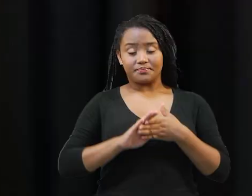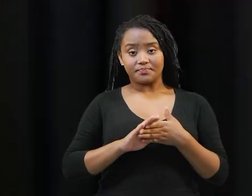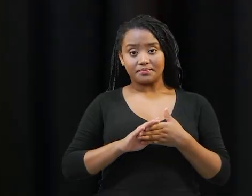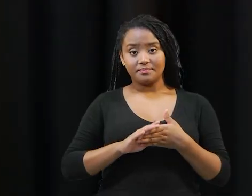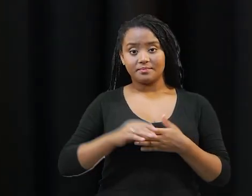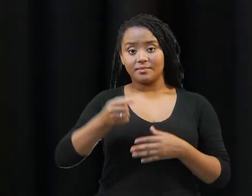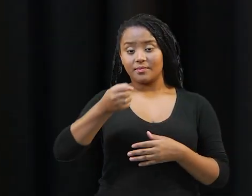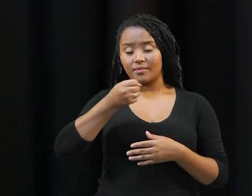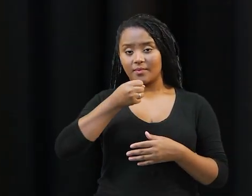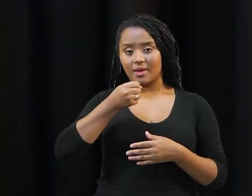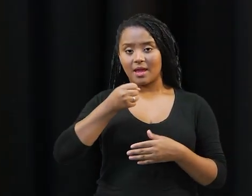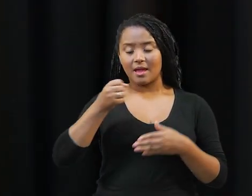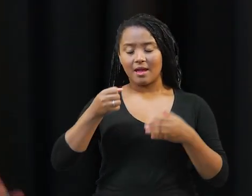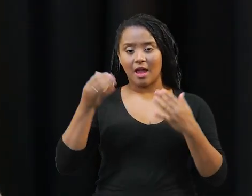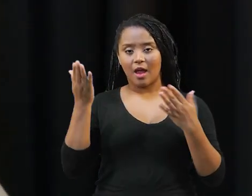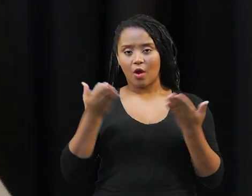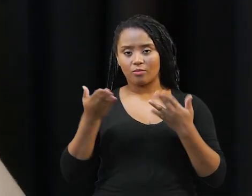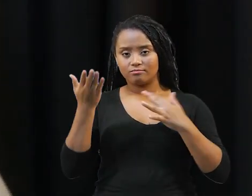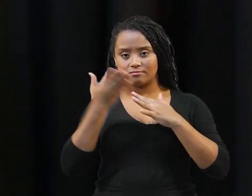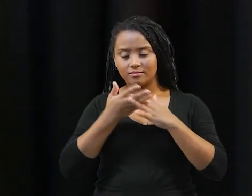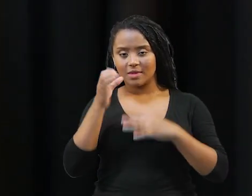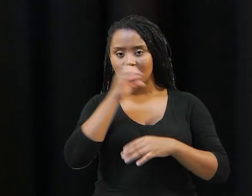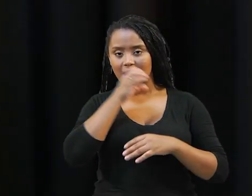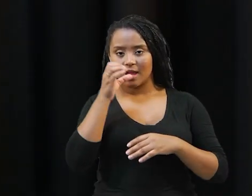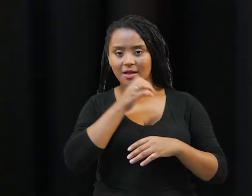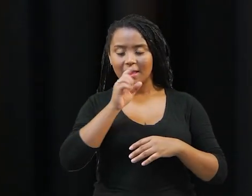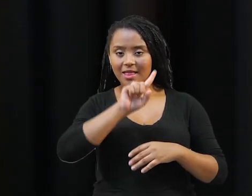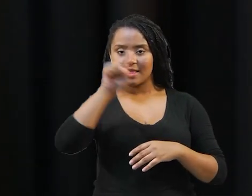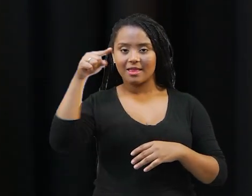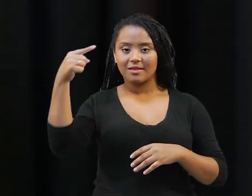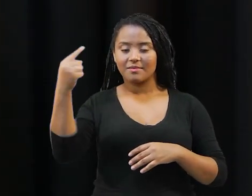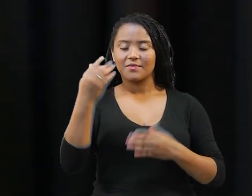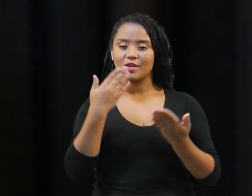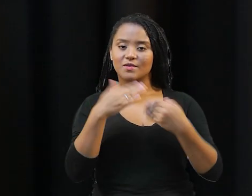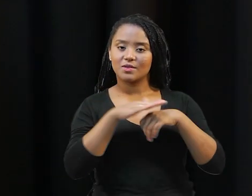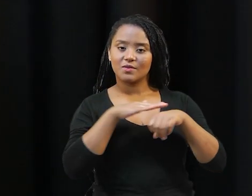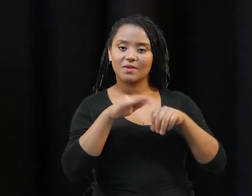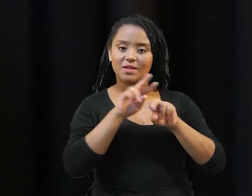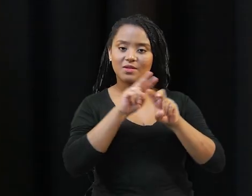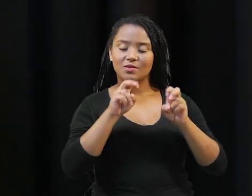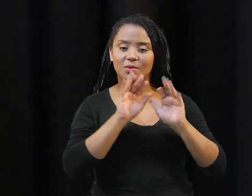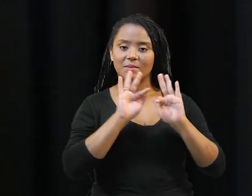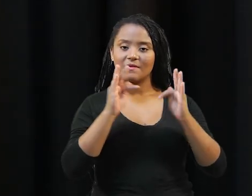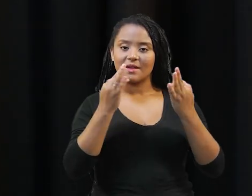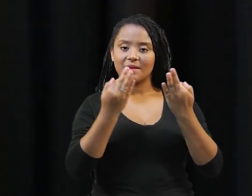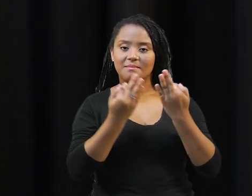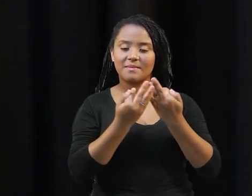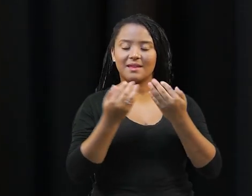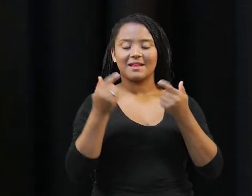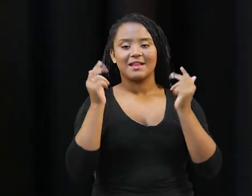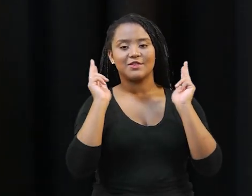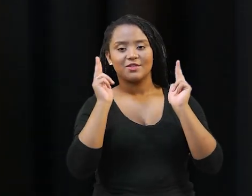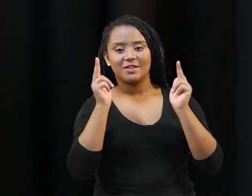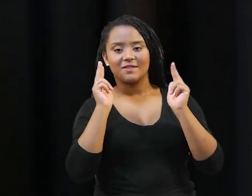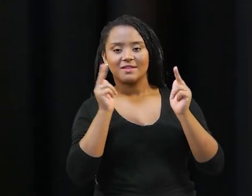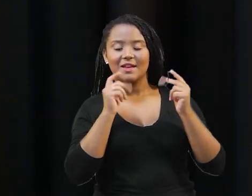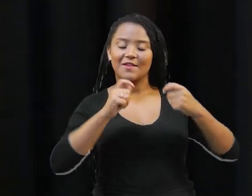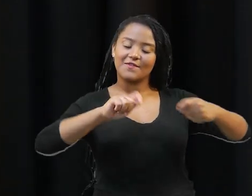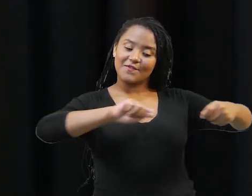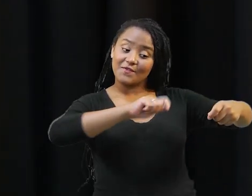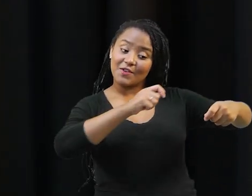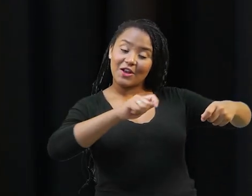Próximo bloco, a gente vai fechar a conversa com o Dr. Paulo Henrique, falando sobre família, sobre lazer, sobre